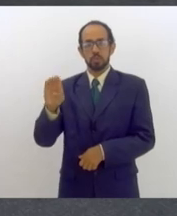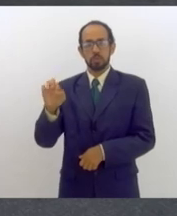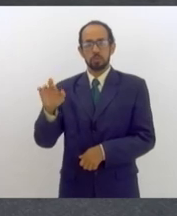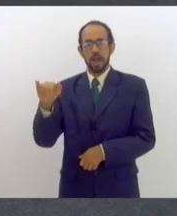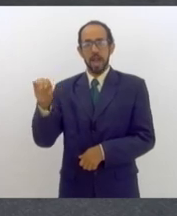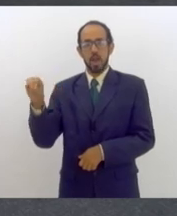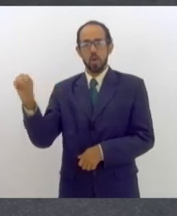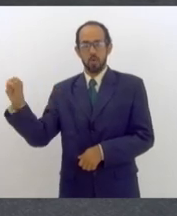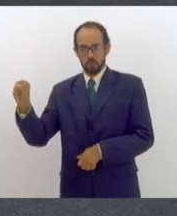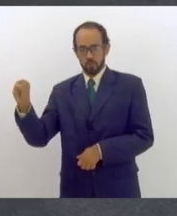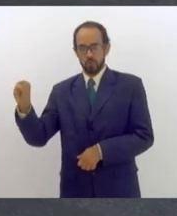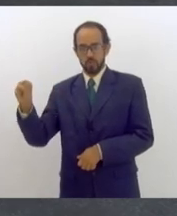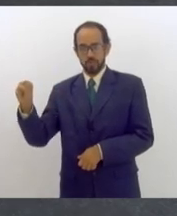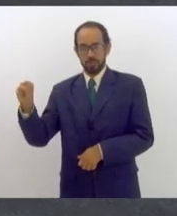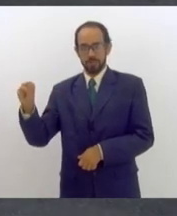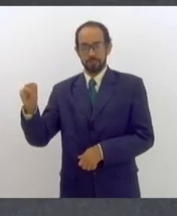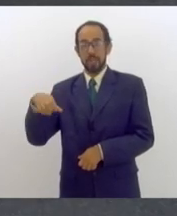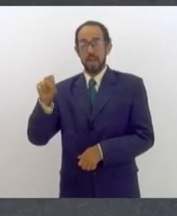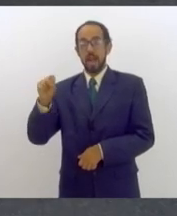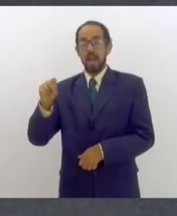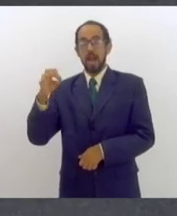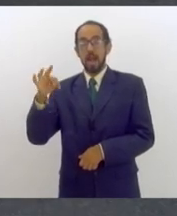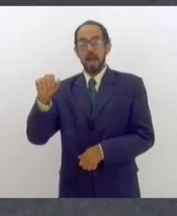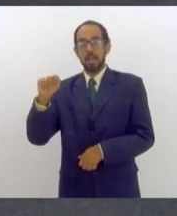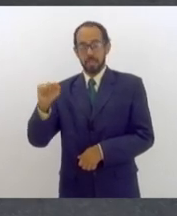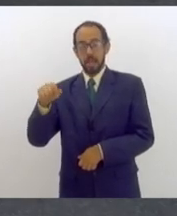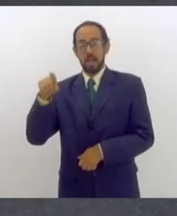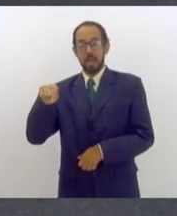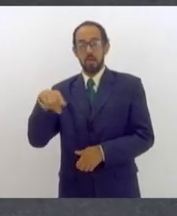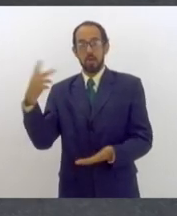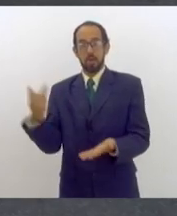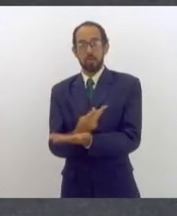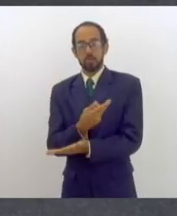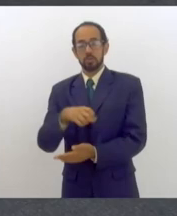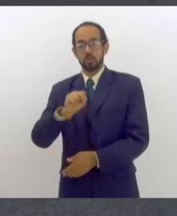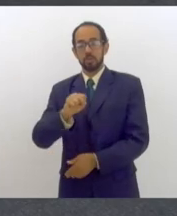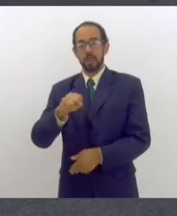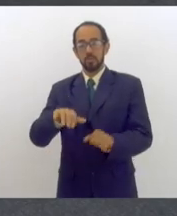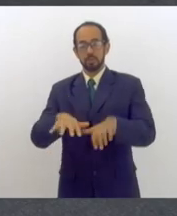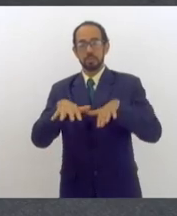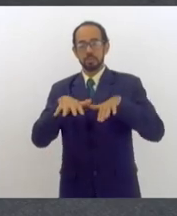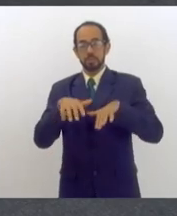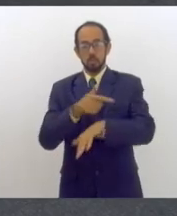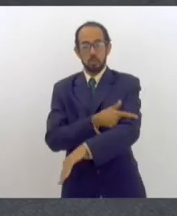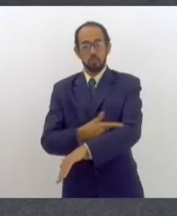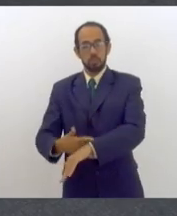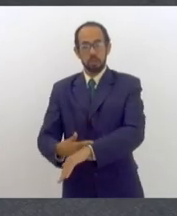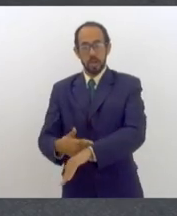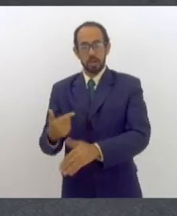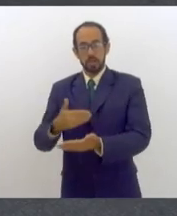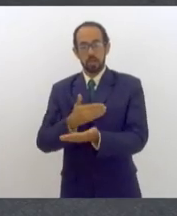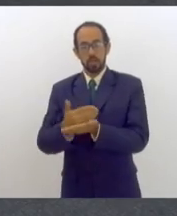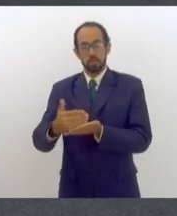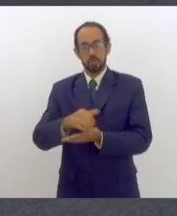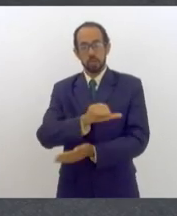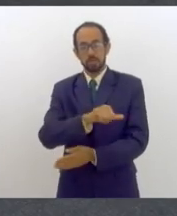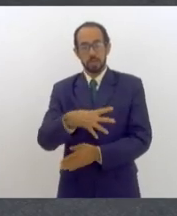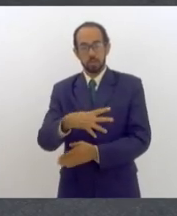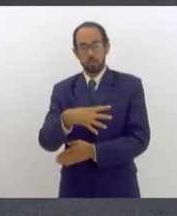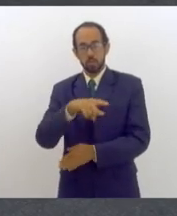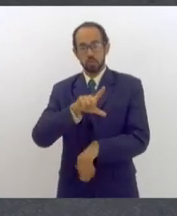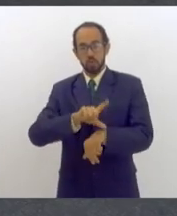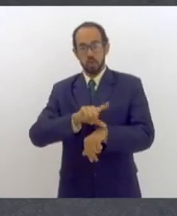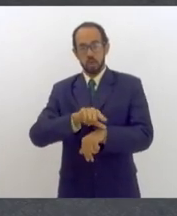ata reflete com exatidão o ocorrido na oitava sessão ordinária que iniciada às 14